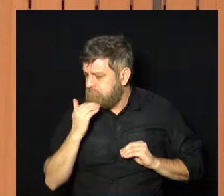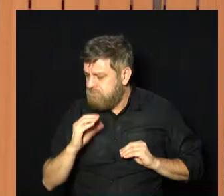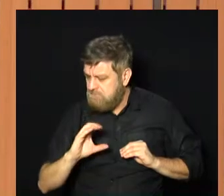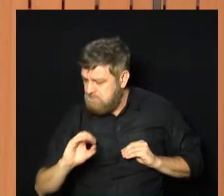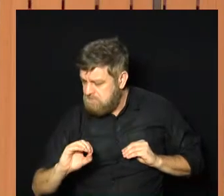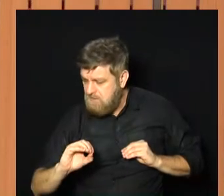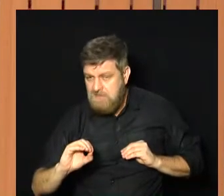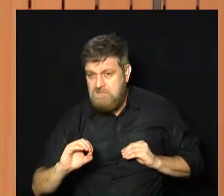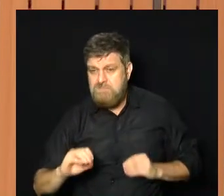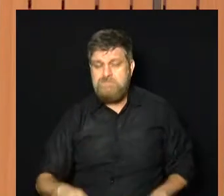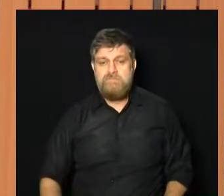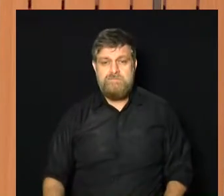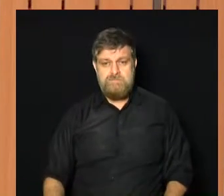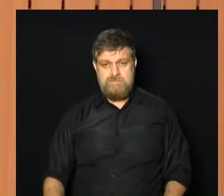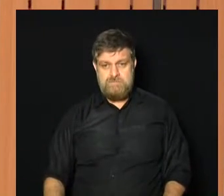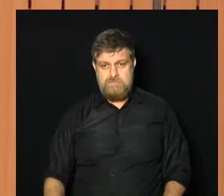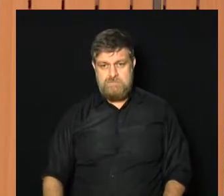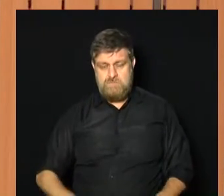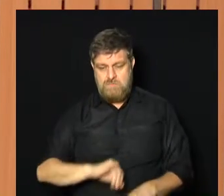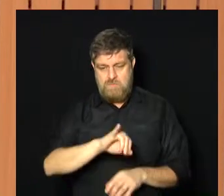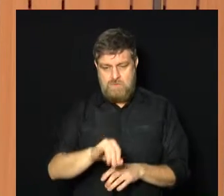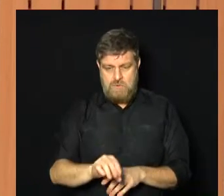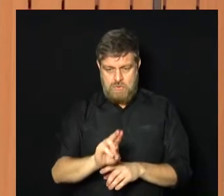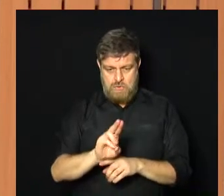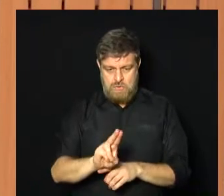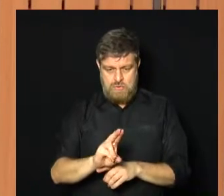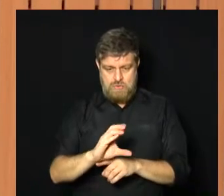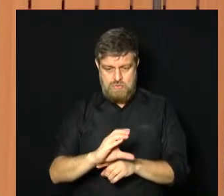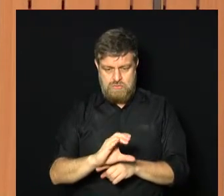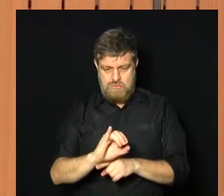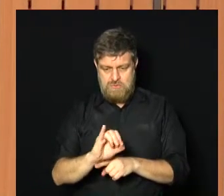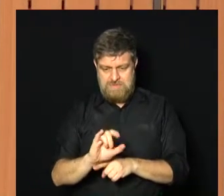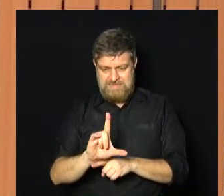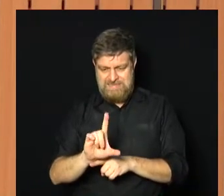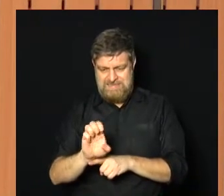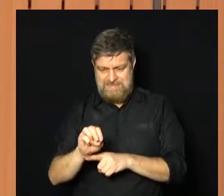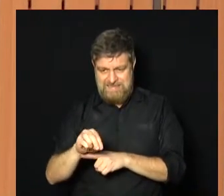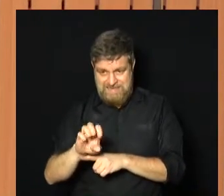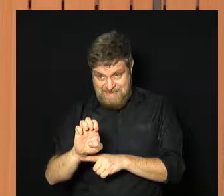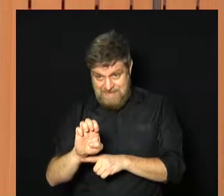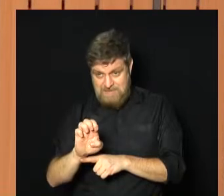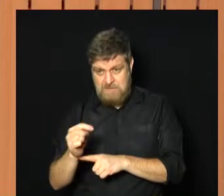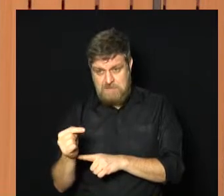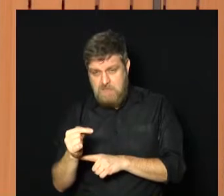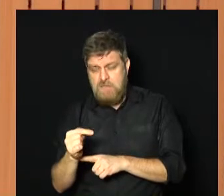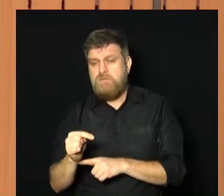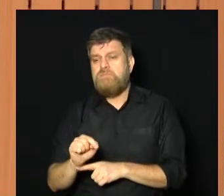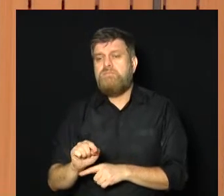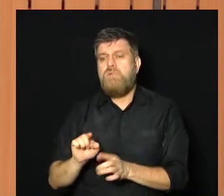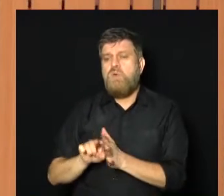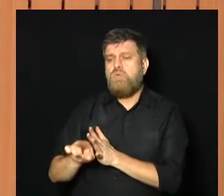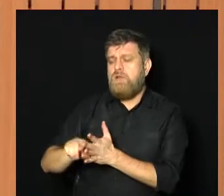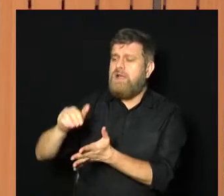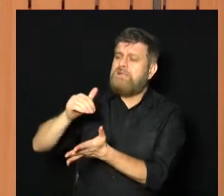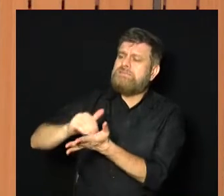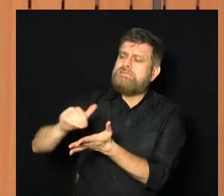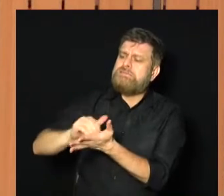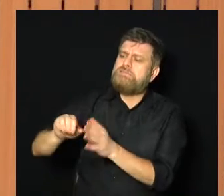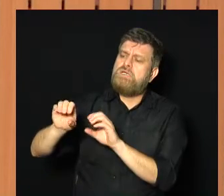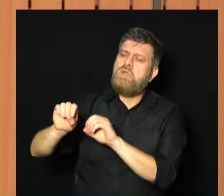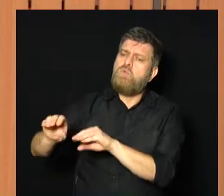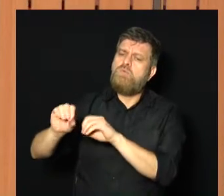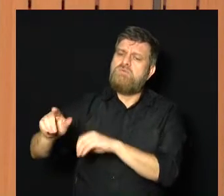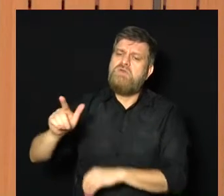coloca essa questão. A Jusilene, dos Santos Souza Vieira. A Secretaria Municipal de Educação receberá